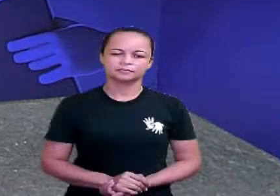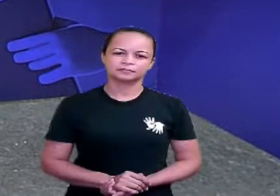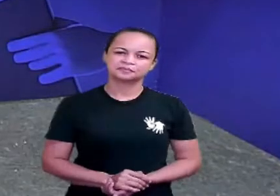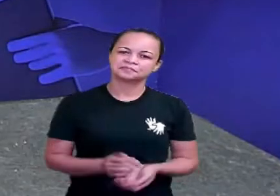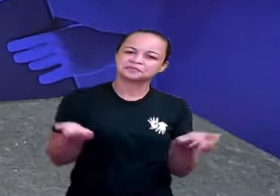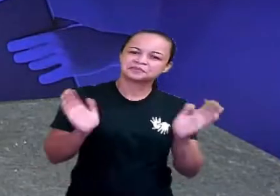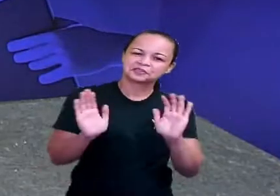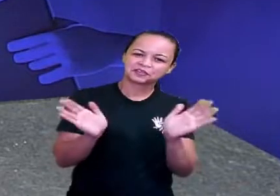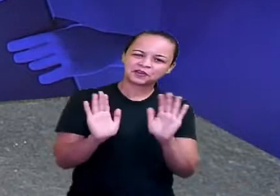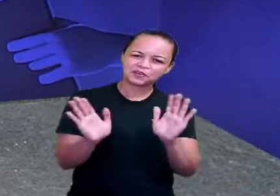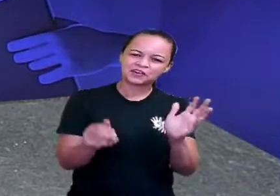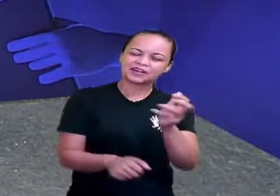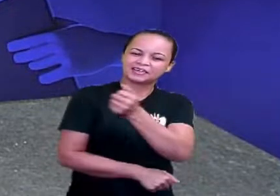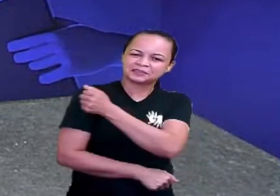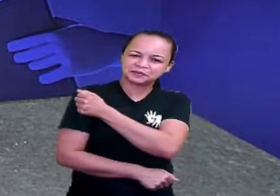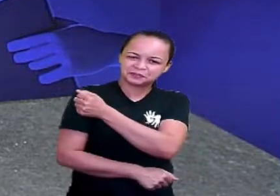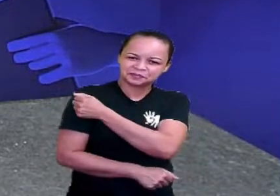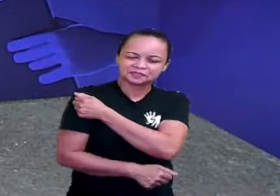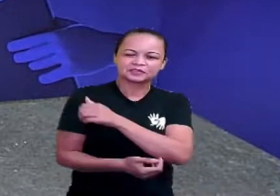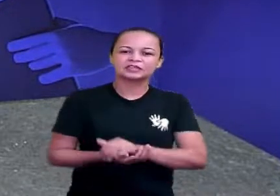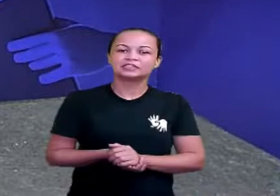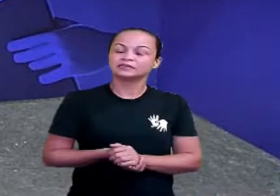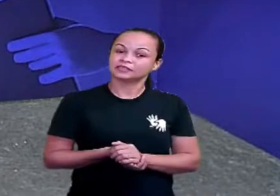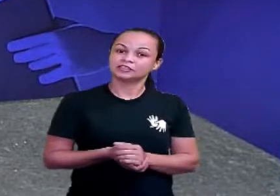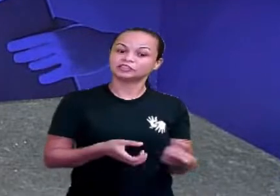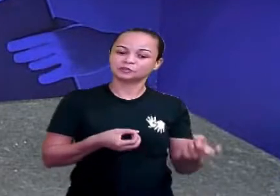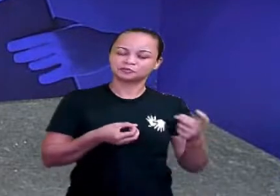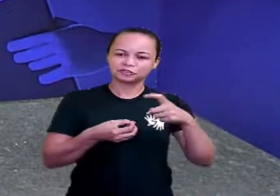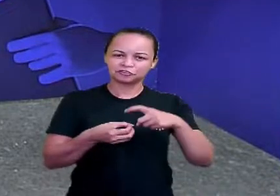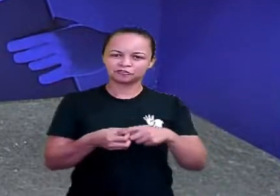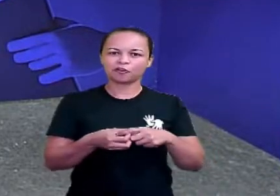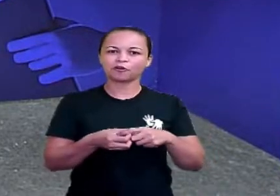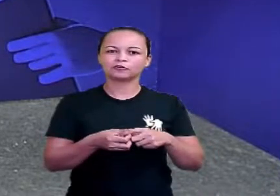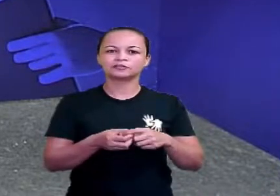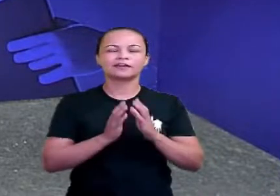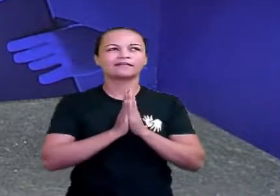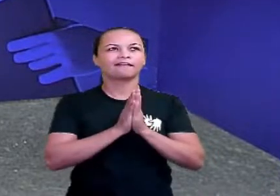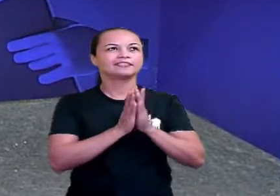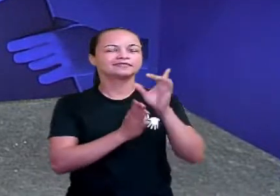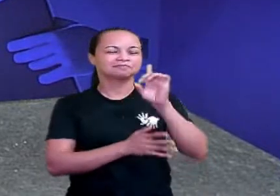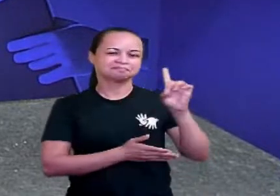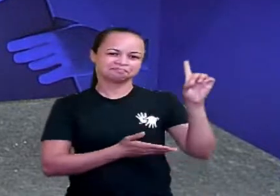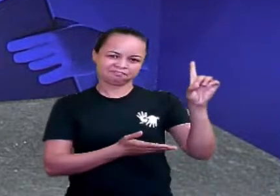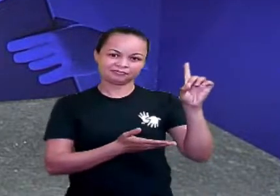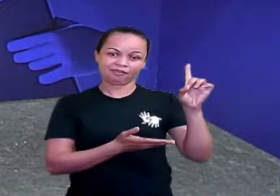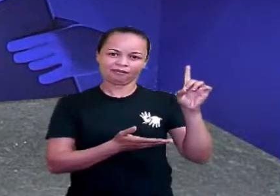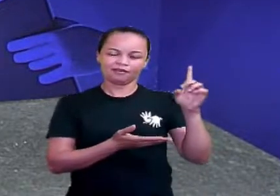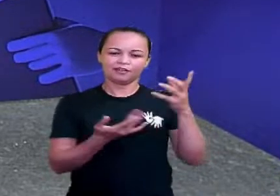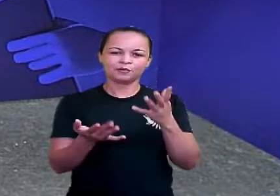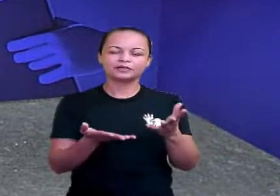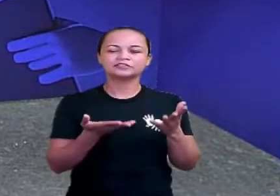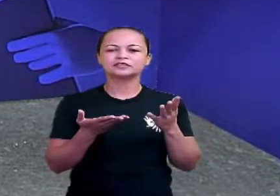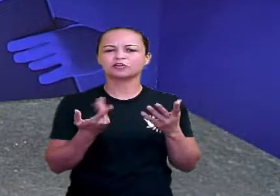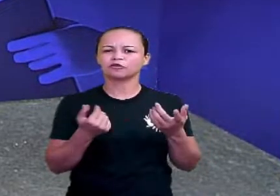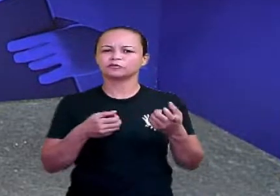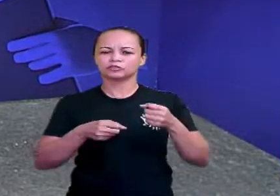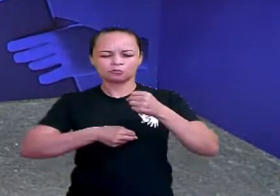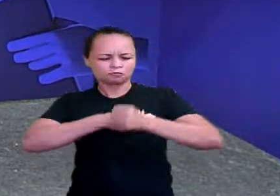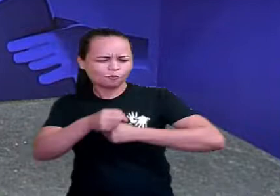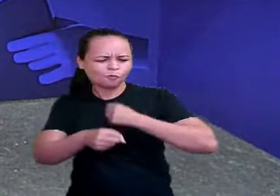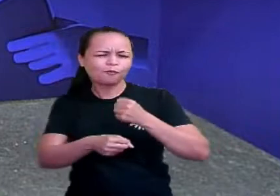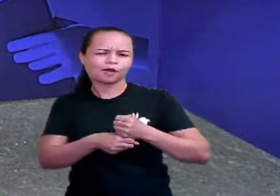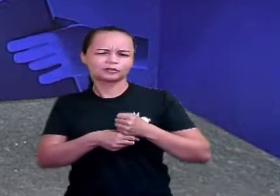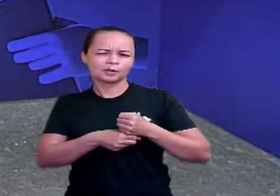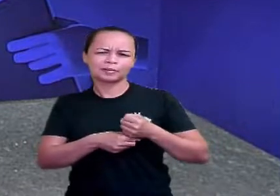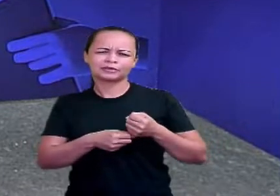Olá, pessoal! Estamos de volta, graças a Deus. Vamos ter um ano repleto de novas oportunidades, de